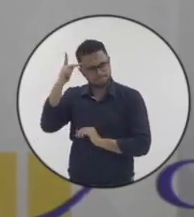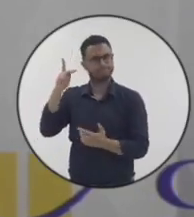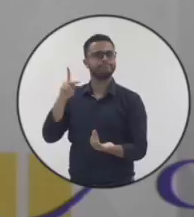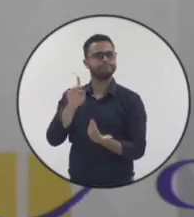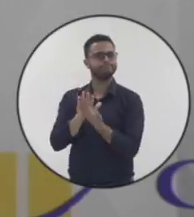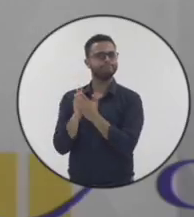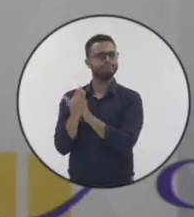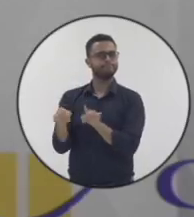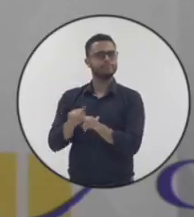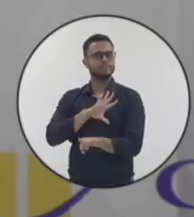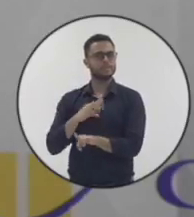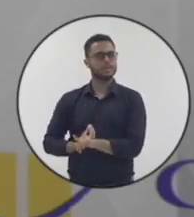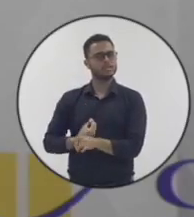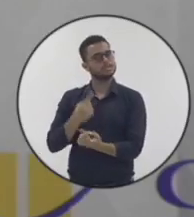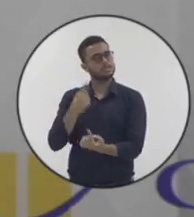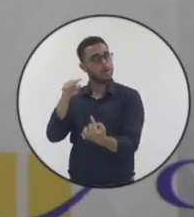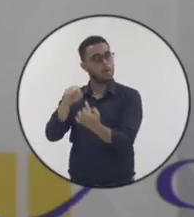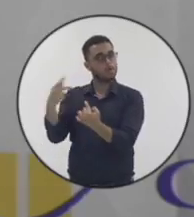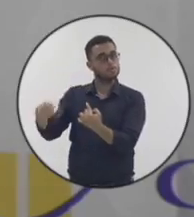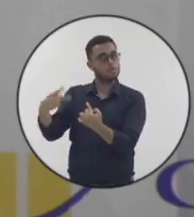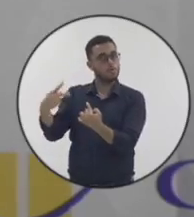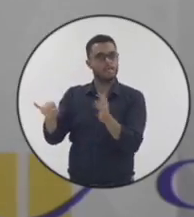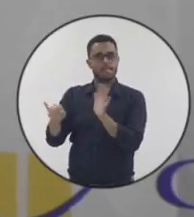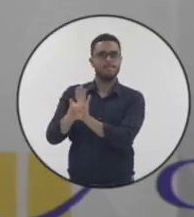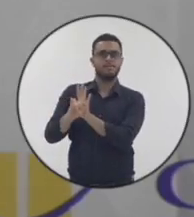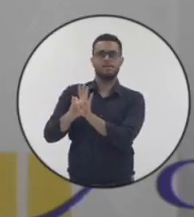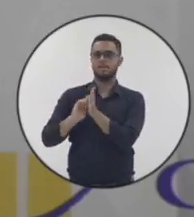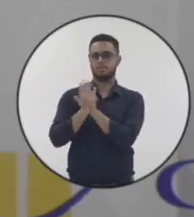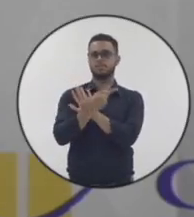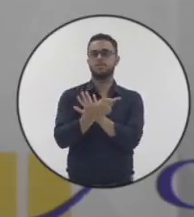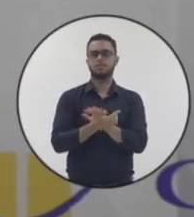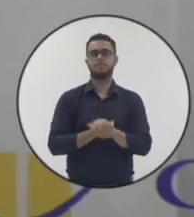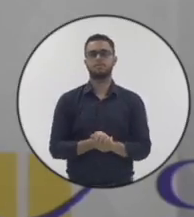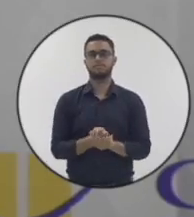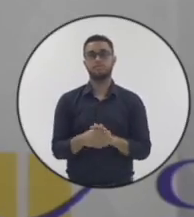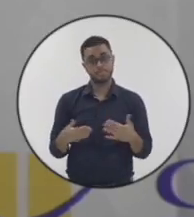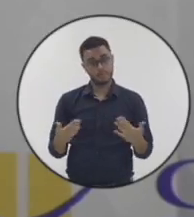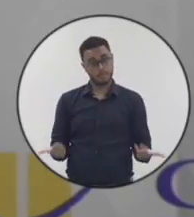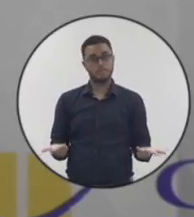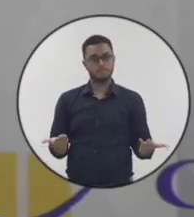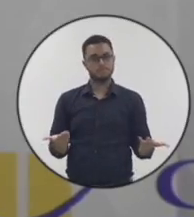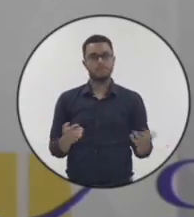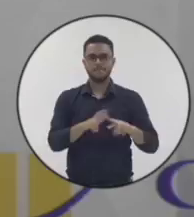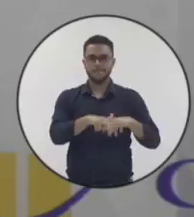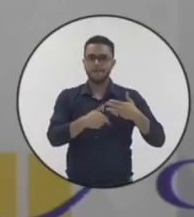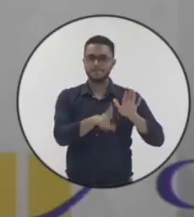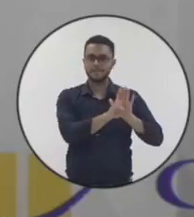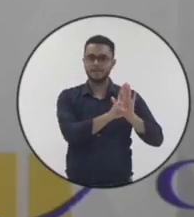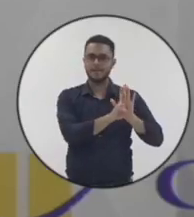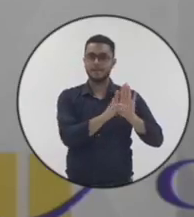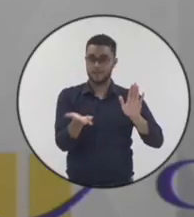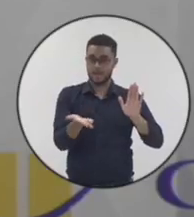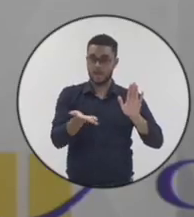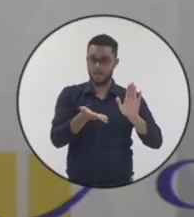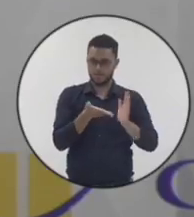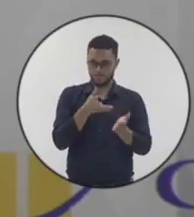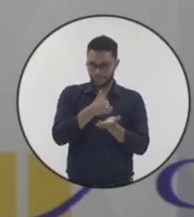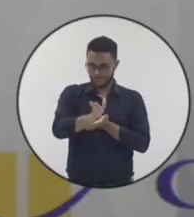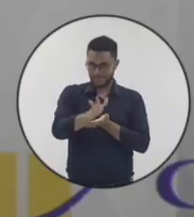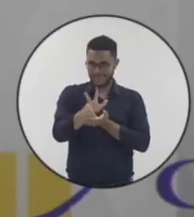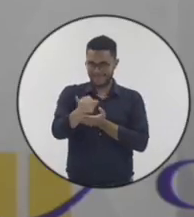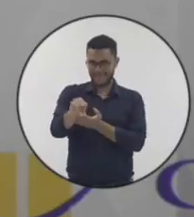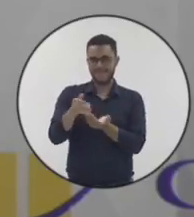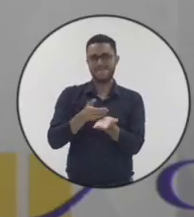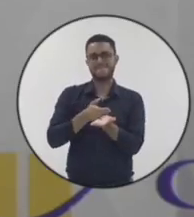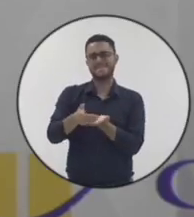em relação às suas ideologias, às suas identidades de gênero. A norma recém-aprovada, que passará a